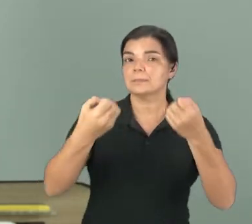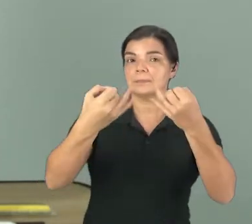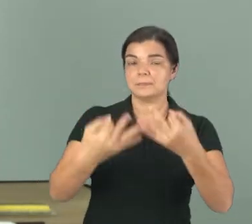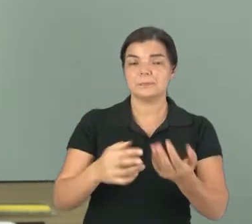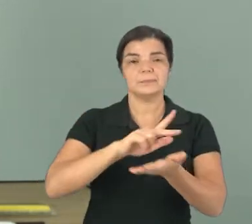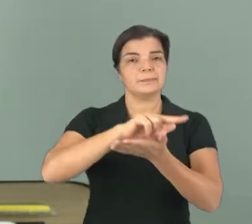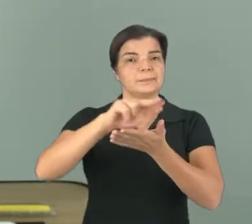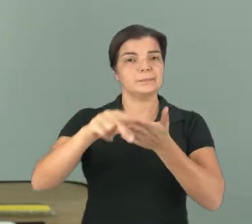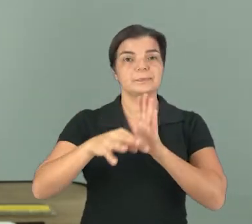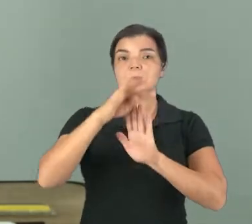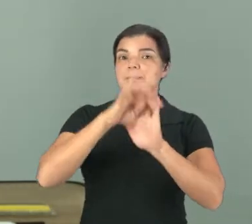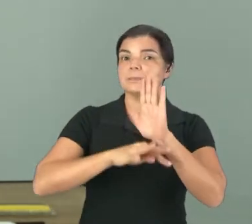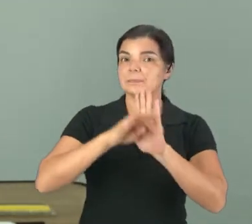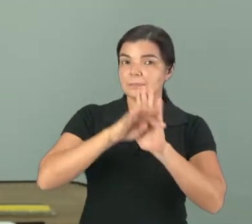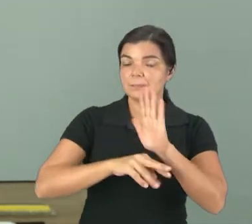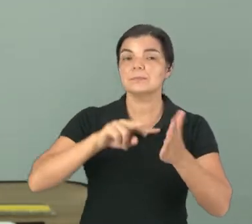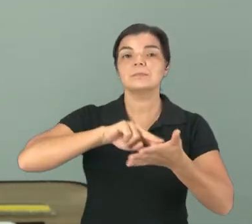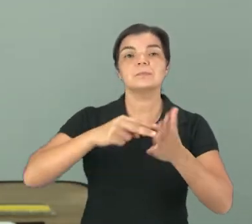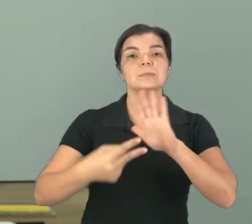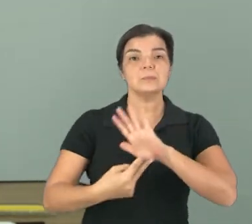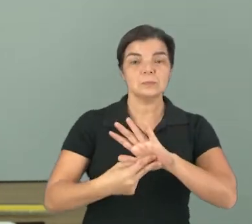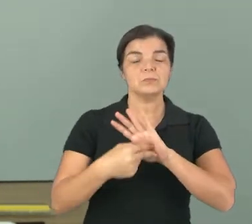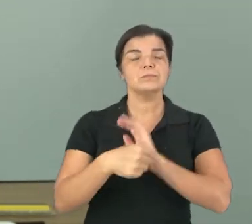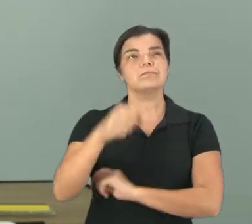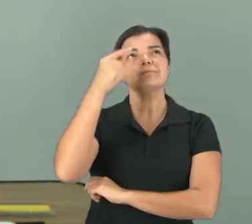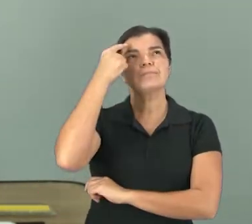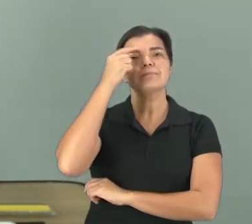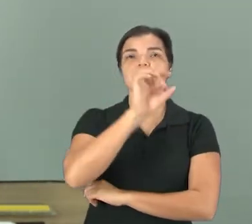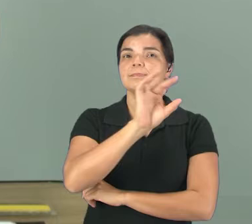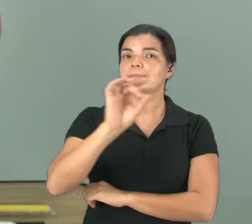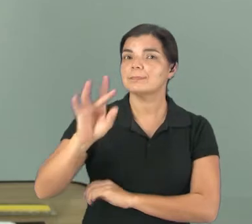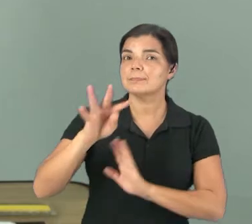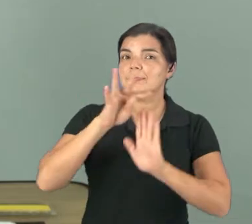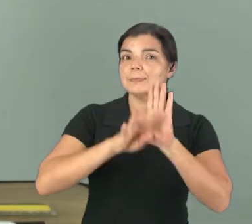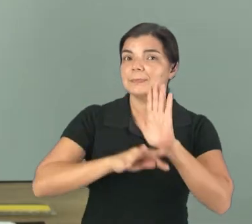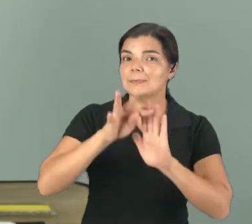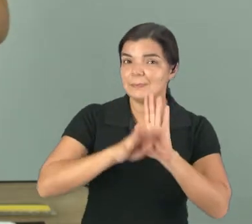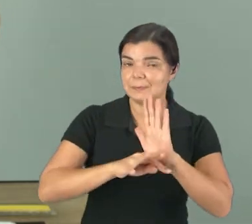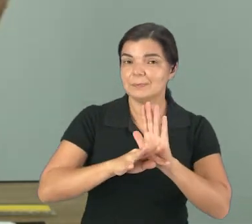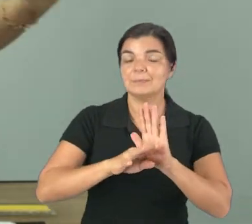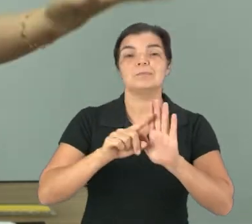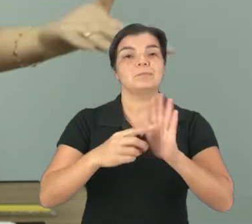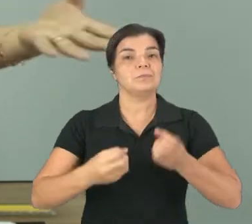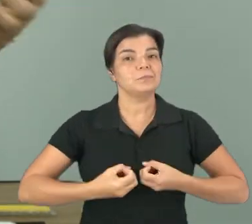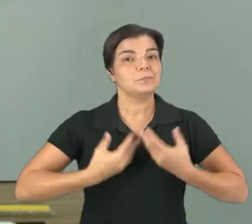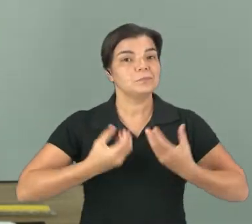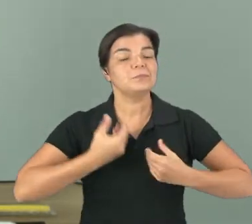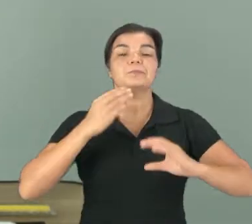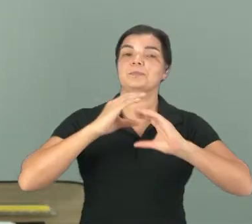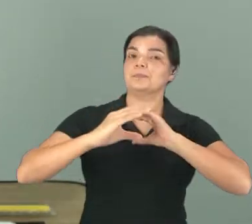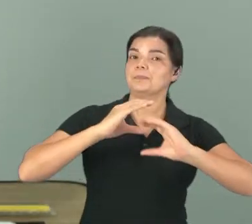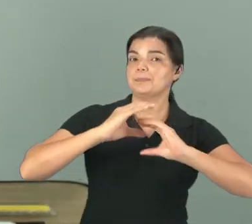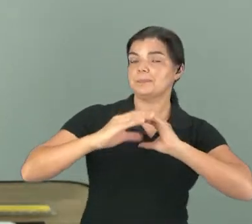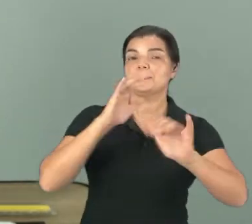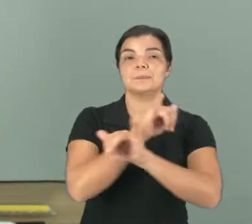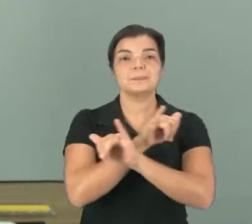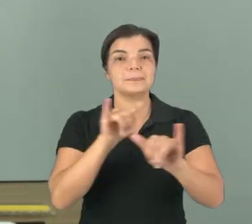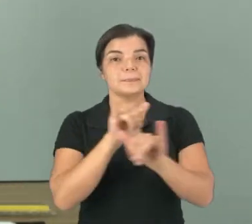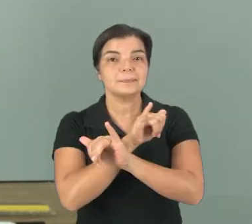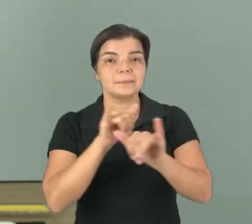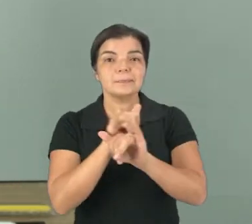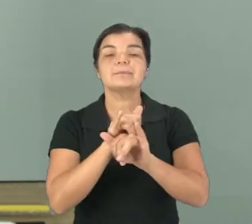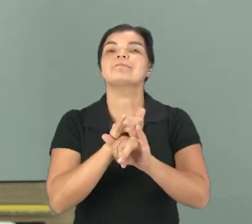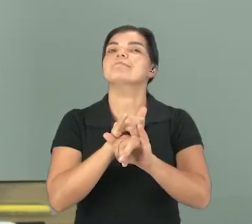sobre diversos tipos de textos, temos que ter em mente que cada um deles expressa, comunica,